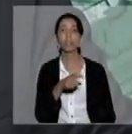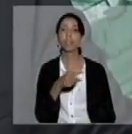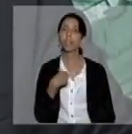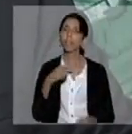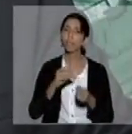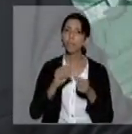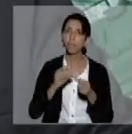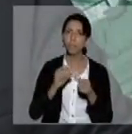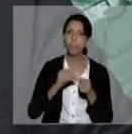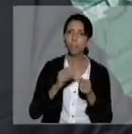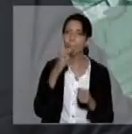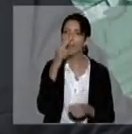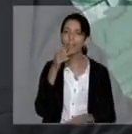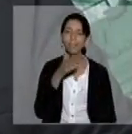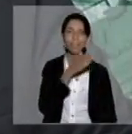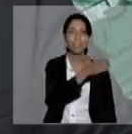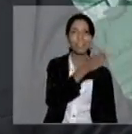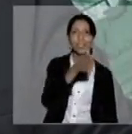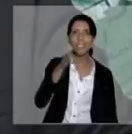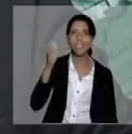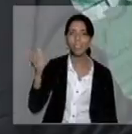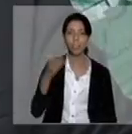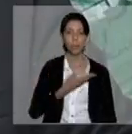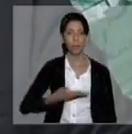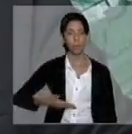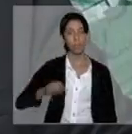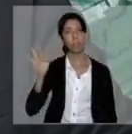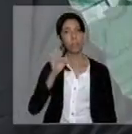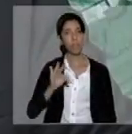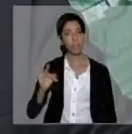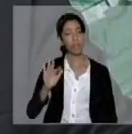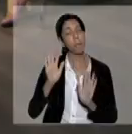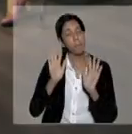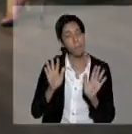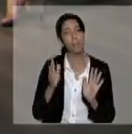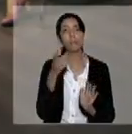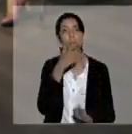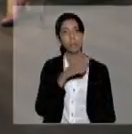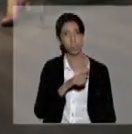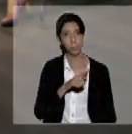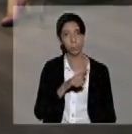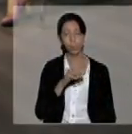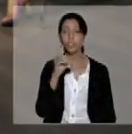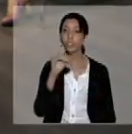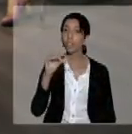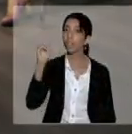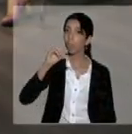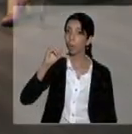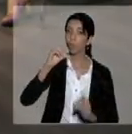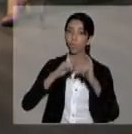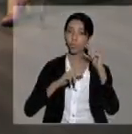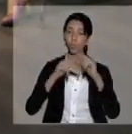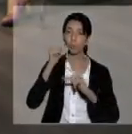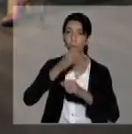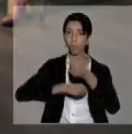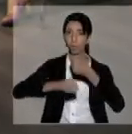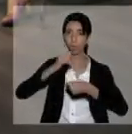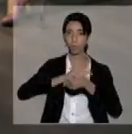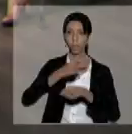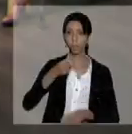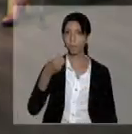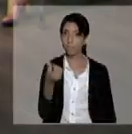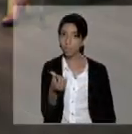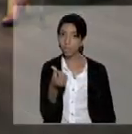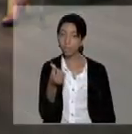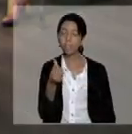fiz um tour. Um tour pelo governo federal, mas conseguimos. No dia 9 de junho de